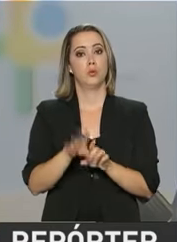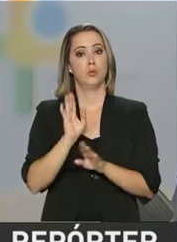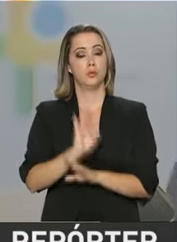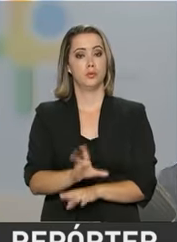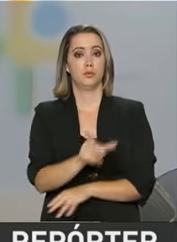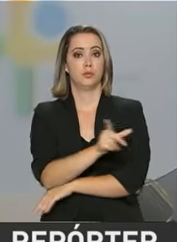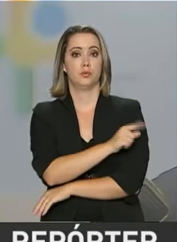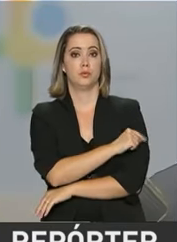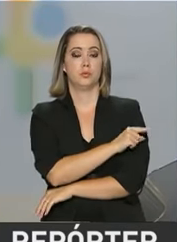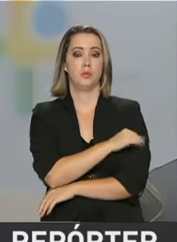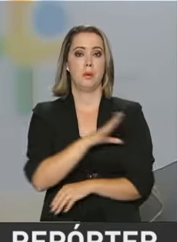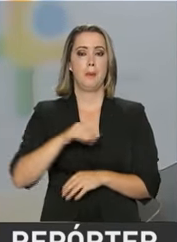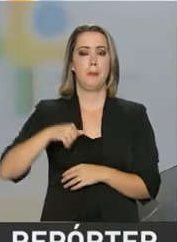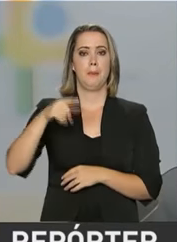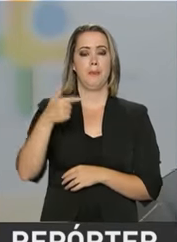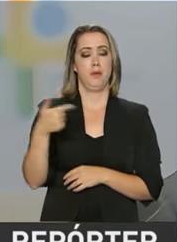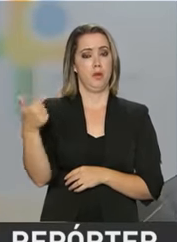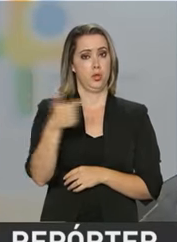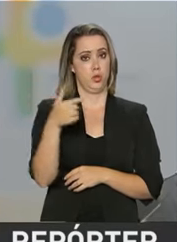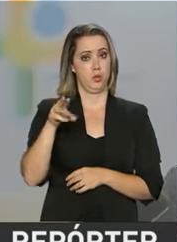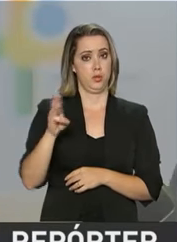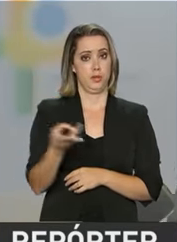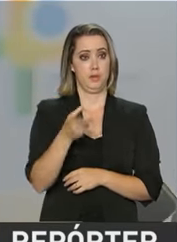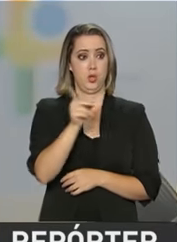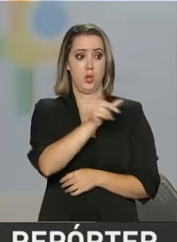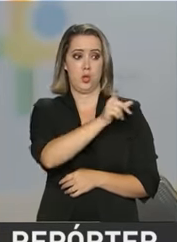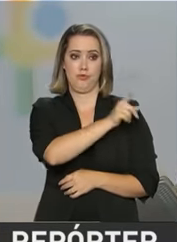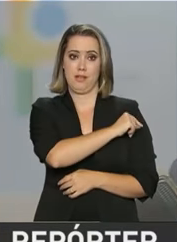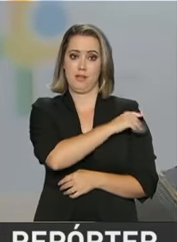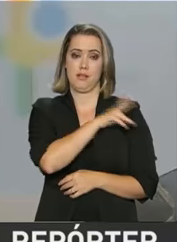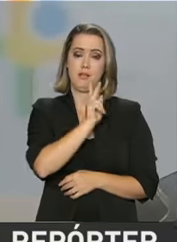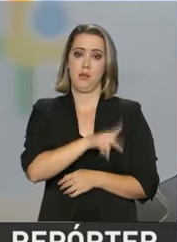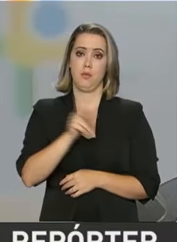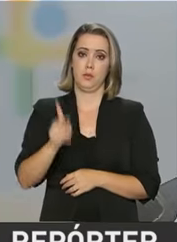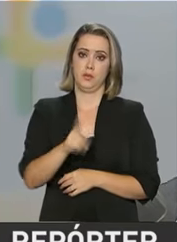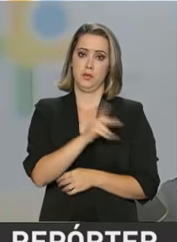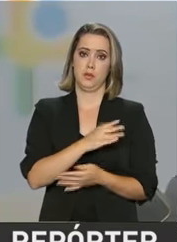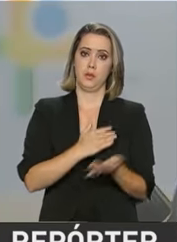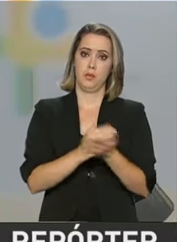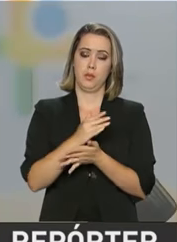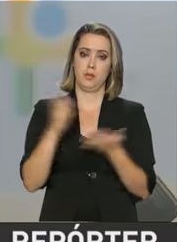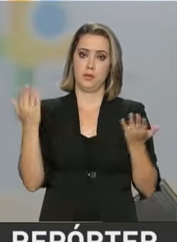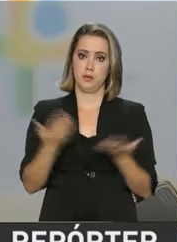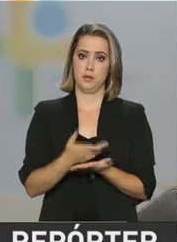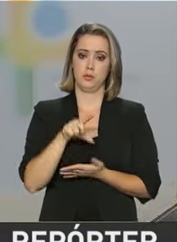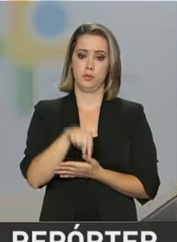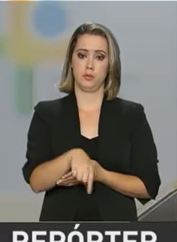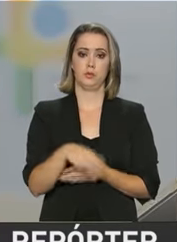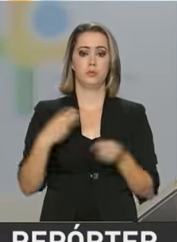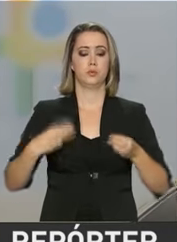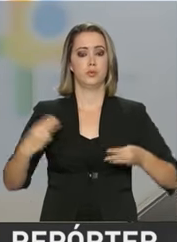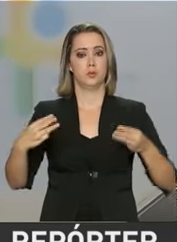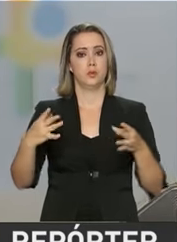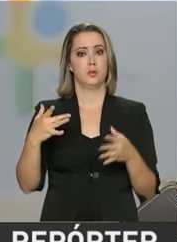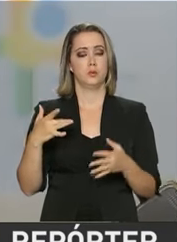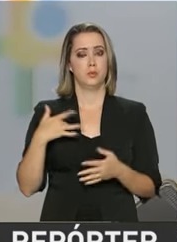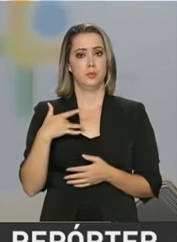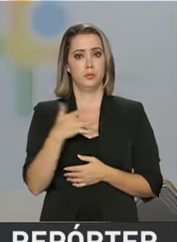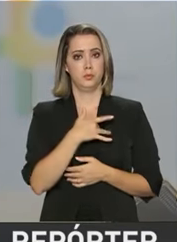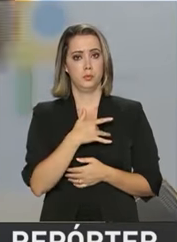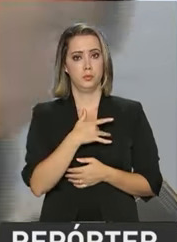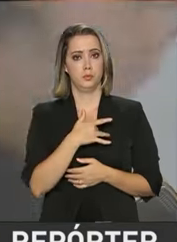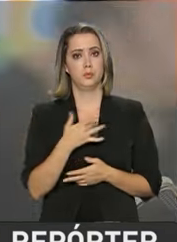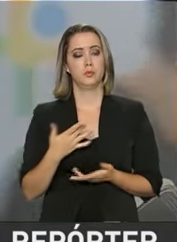são professores terão mais dois milhões e 300 mil vacinas que começam agora no início do mês disponibilizados pelo ministério da saúde e as